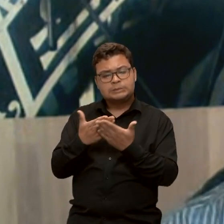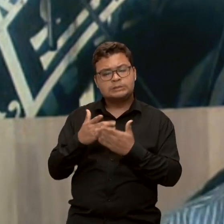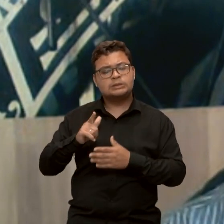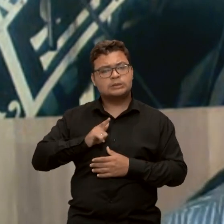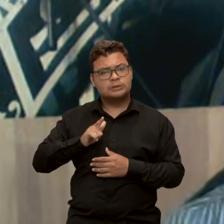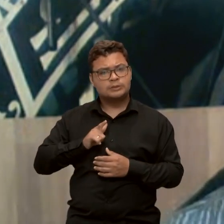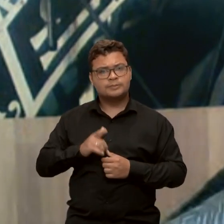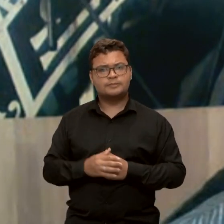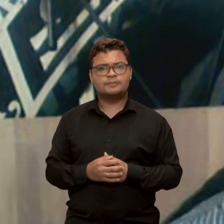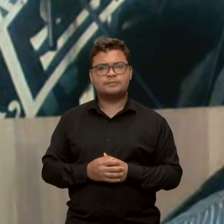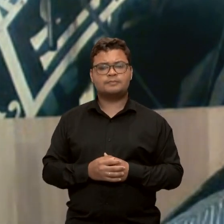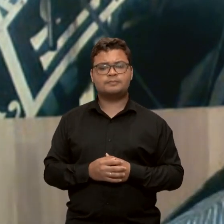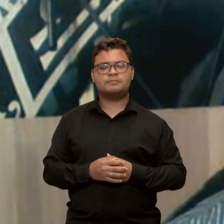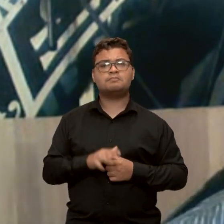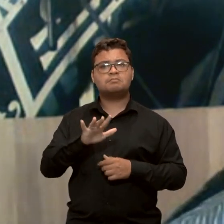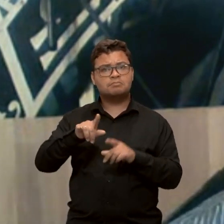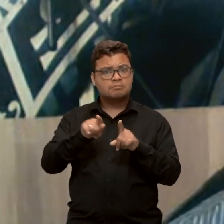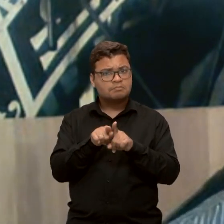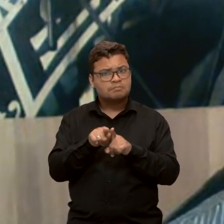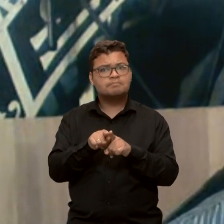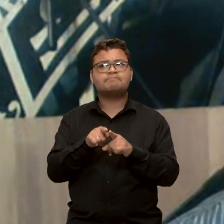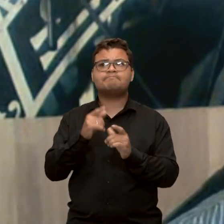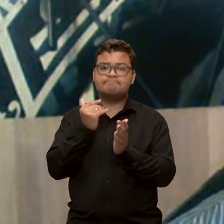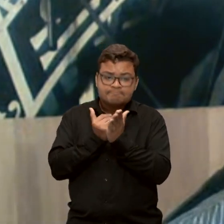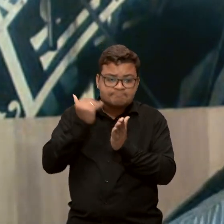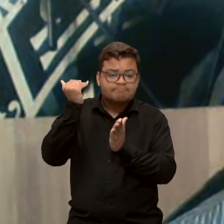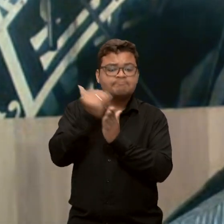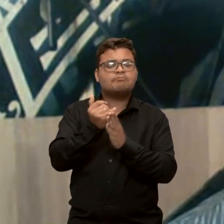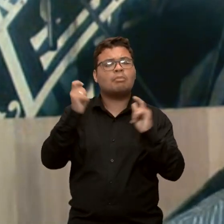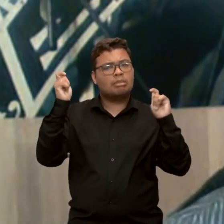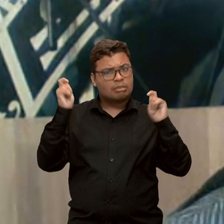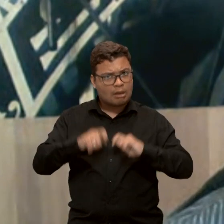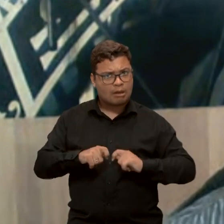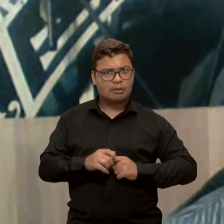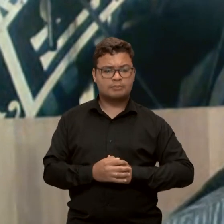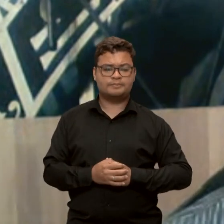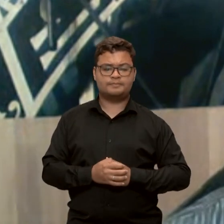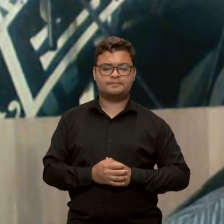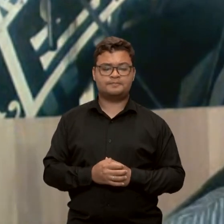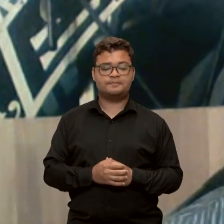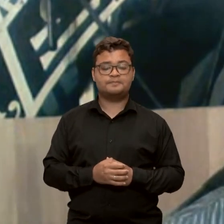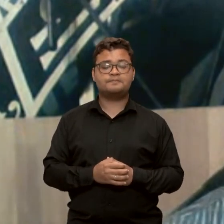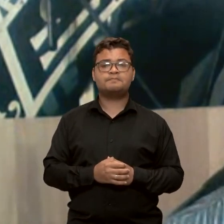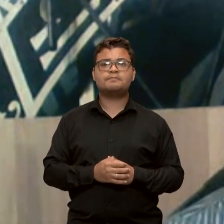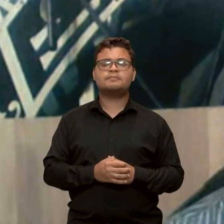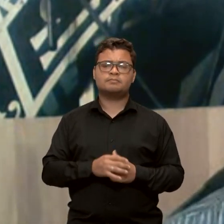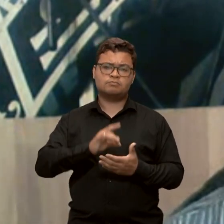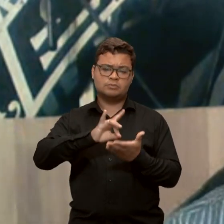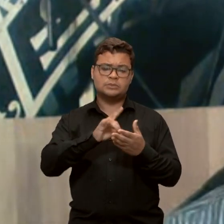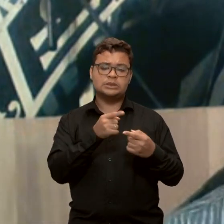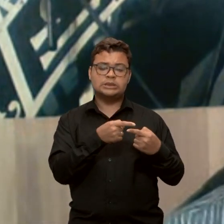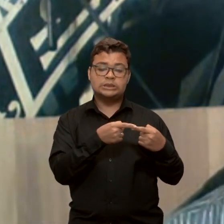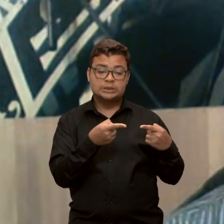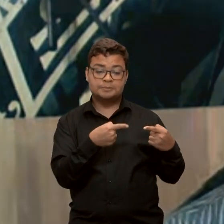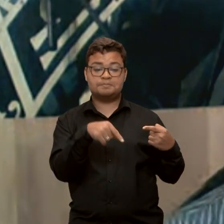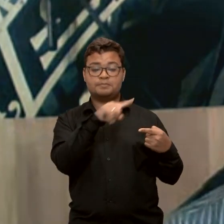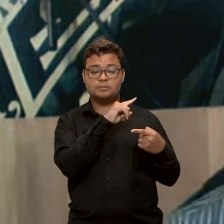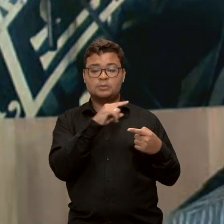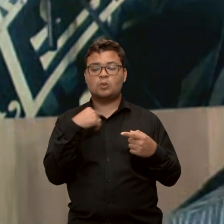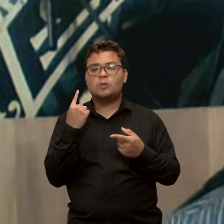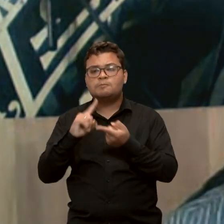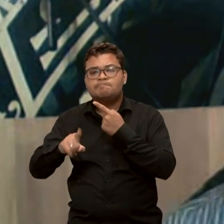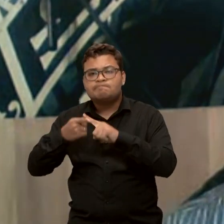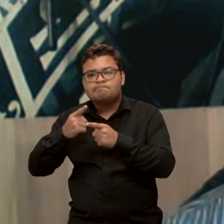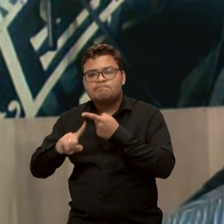Monitorar quais vírus estão circulando, isolando o vírus dos mosquitos, é algo que o IPTESP